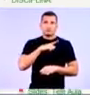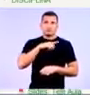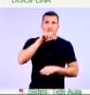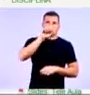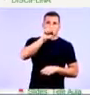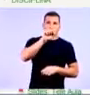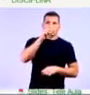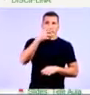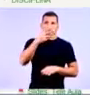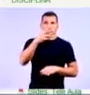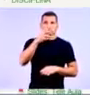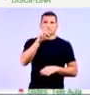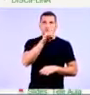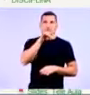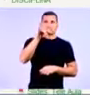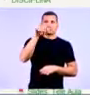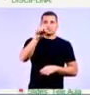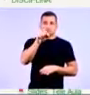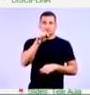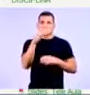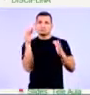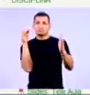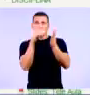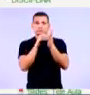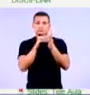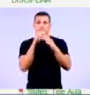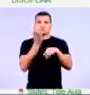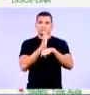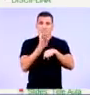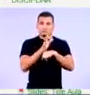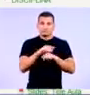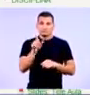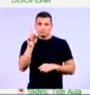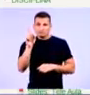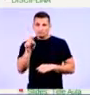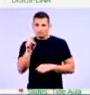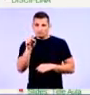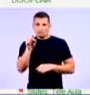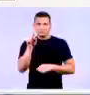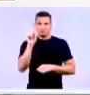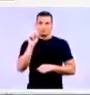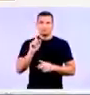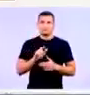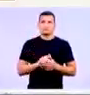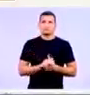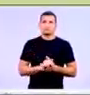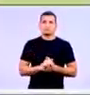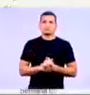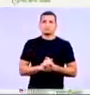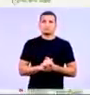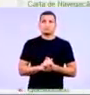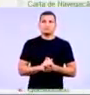83 dias para enviar essa tarefa. Então, vem aqui no menu adicionar tarefa.